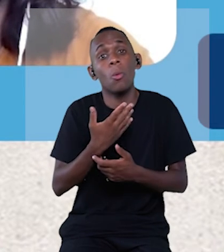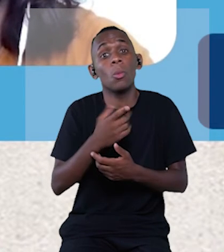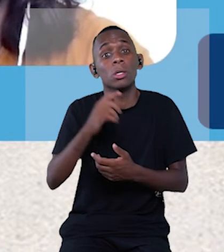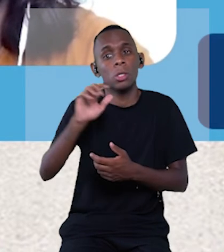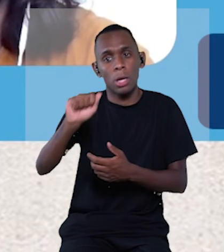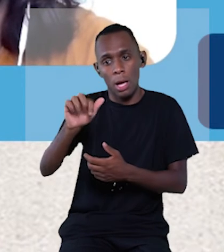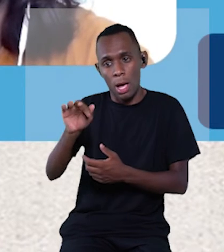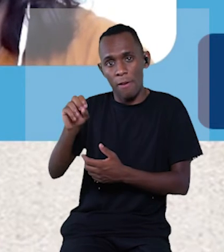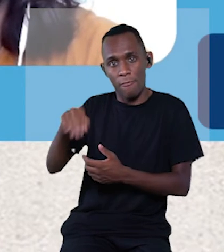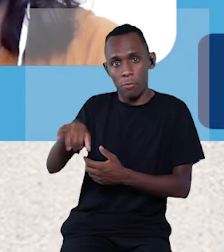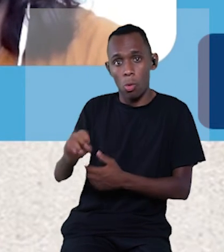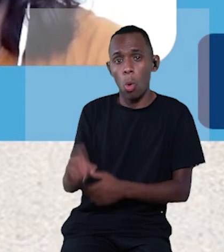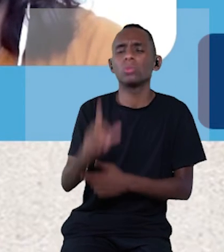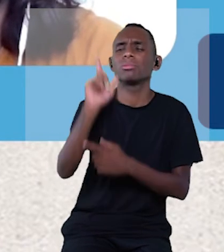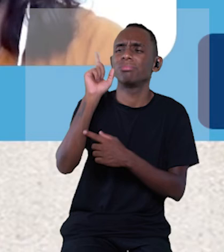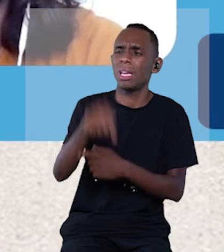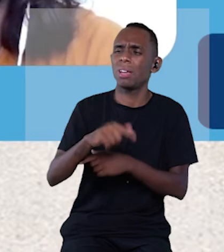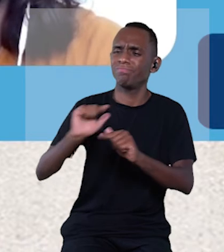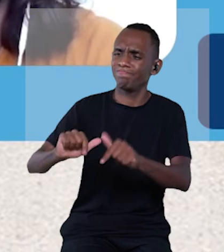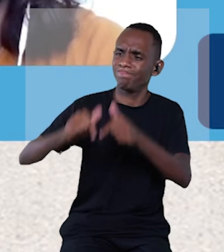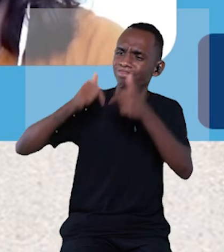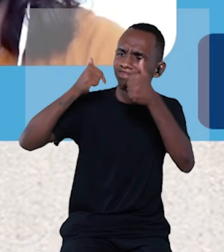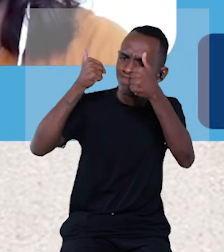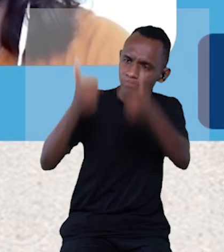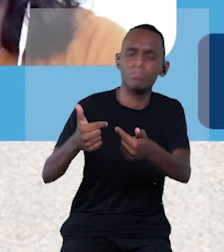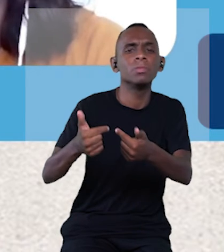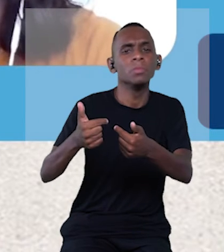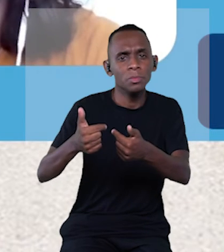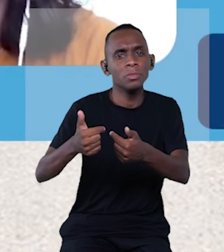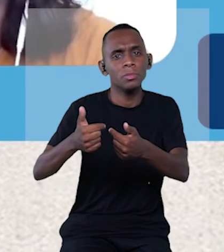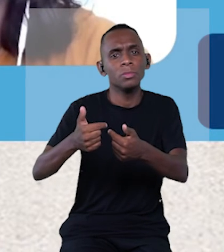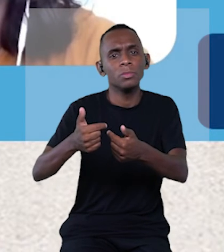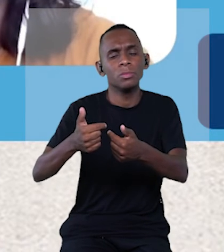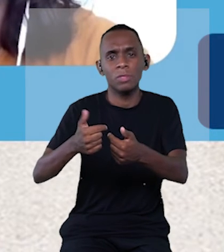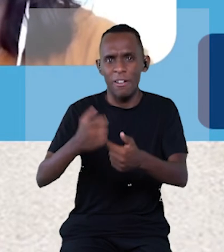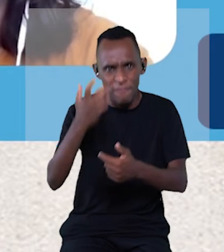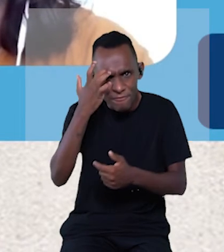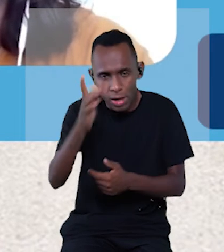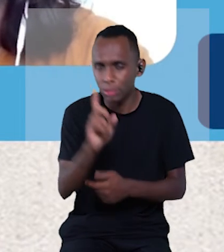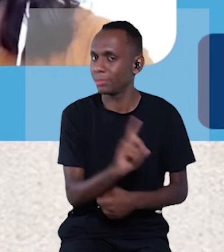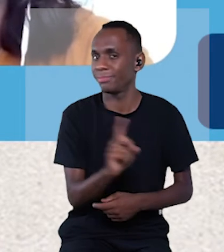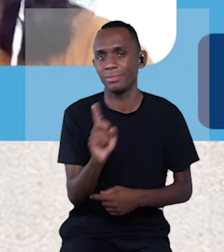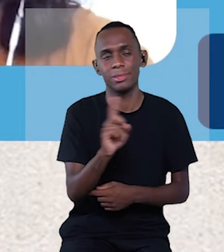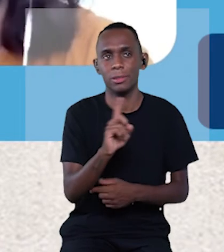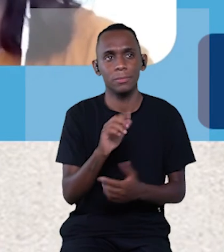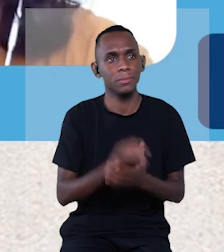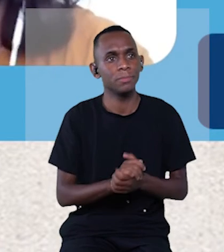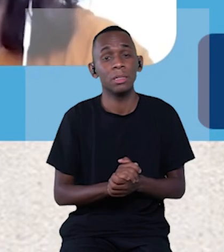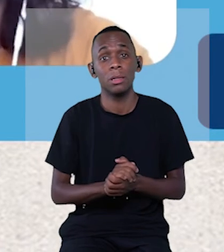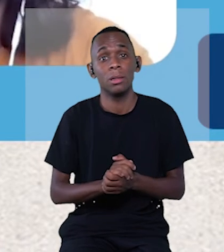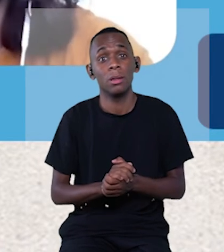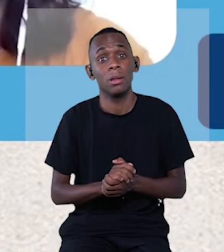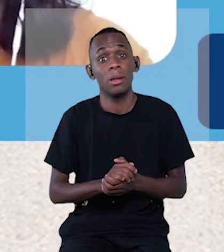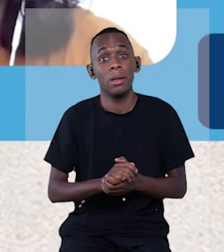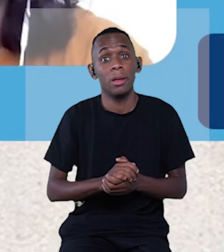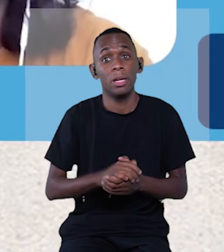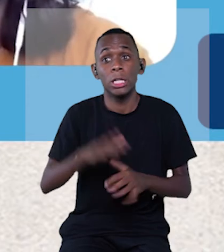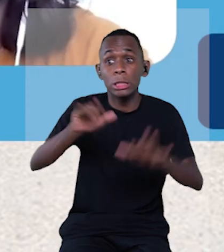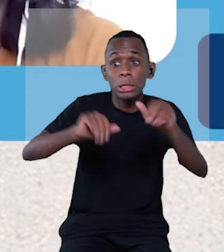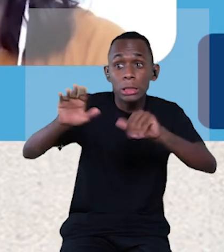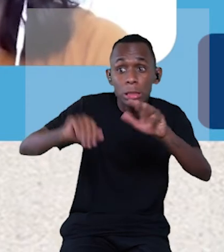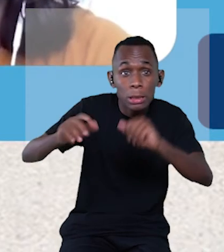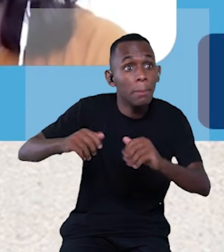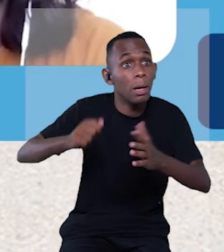Afonso Borges é mesmo um desbravador nesse meio, porque a gente sabe que não é fácil, né? Não é fácil.